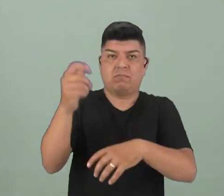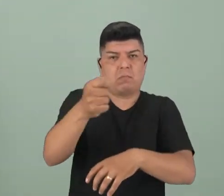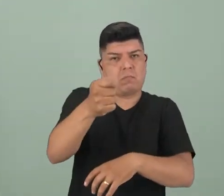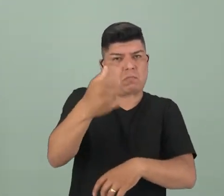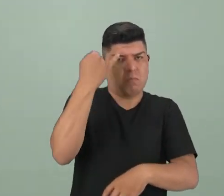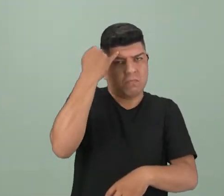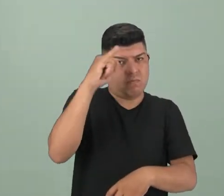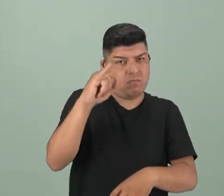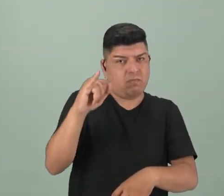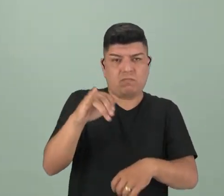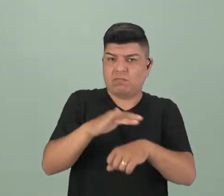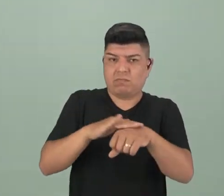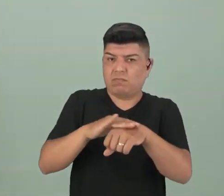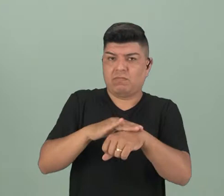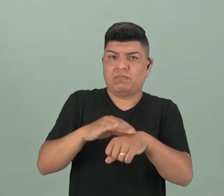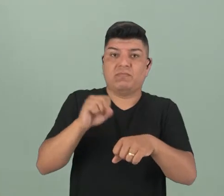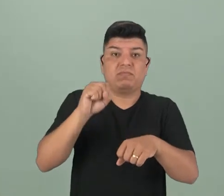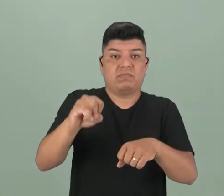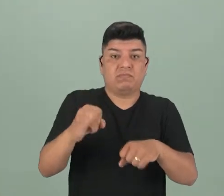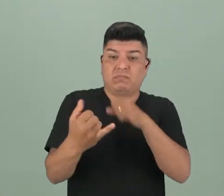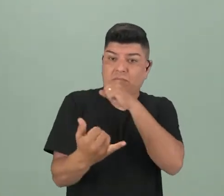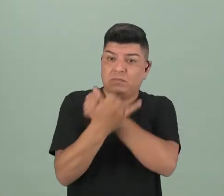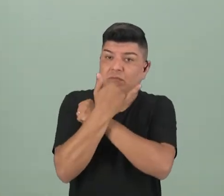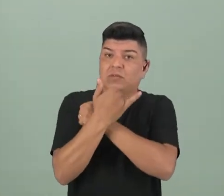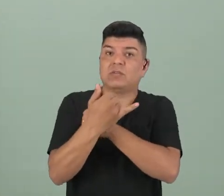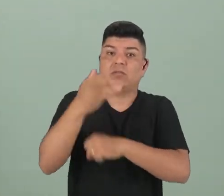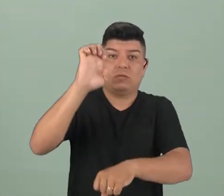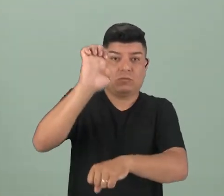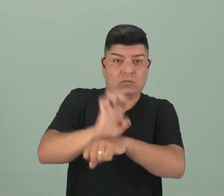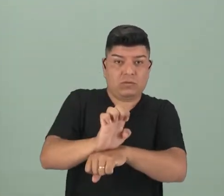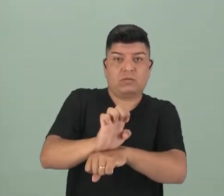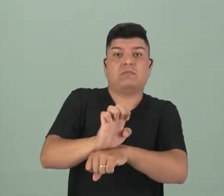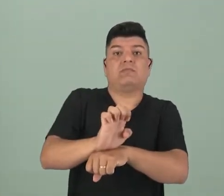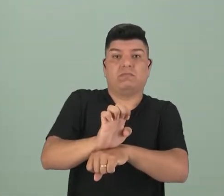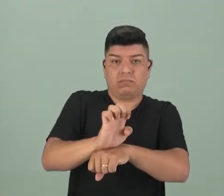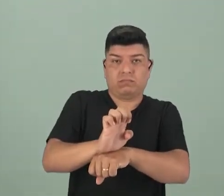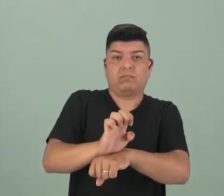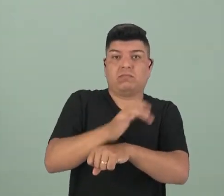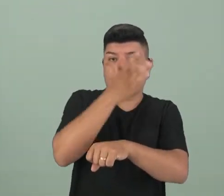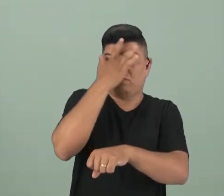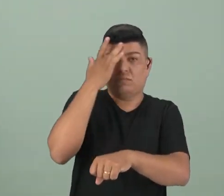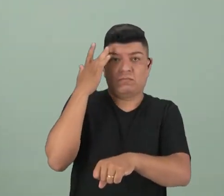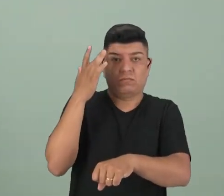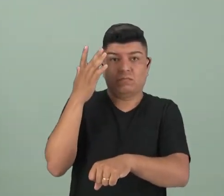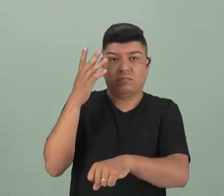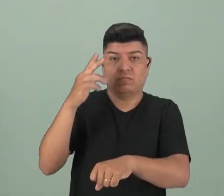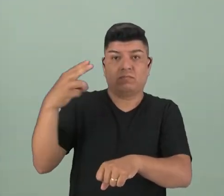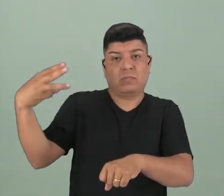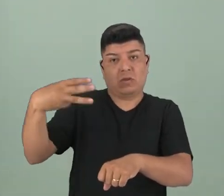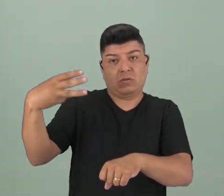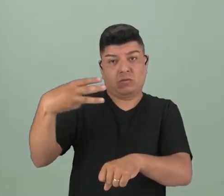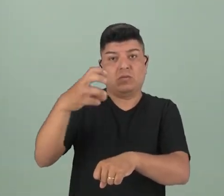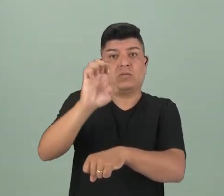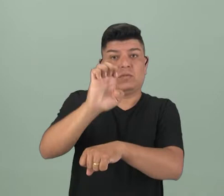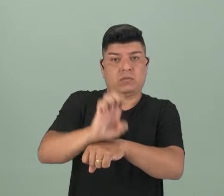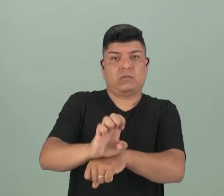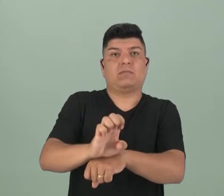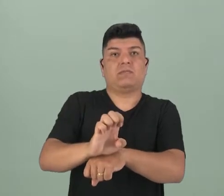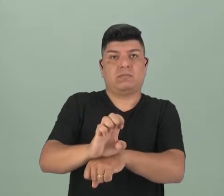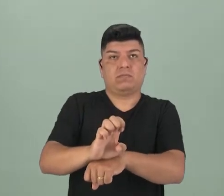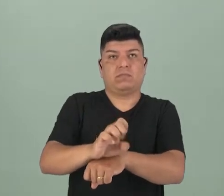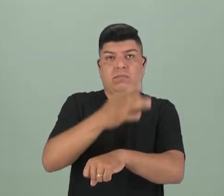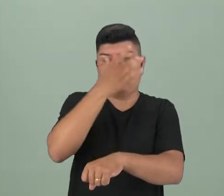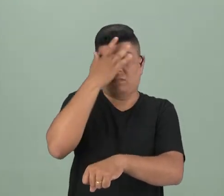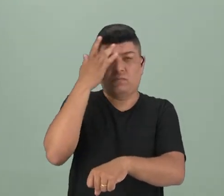muita conversa, não. Você era traidor do Estado, e a maioria das pessoas eram consideradas o terceiro Estado, né? Que eram